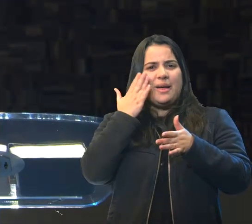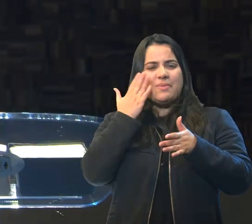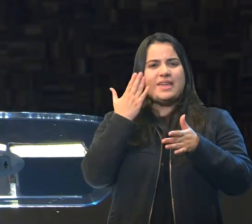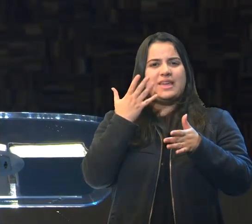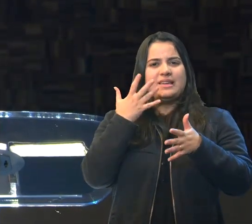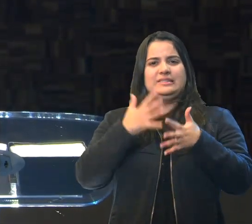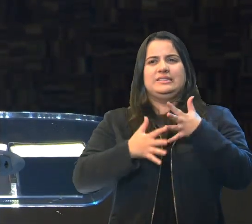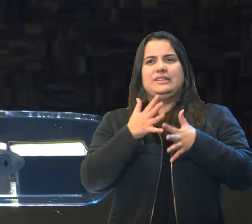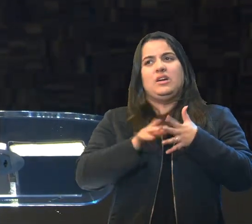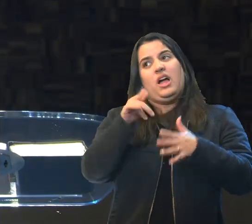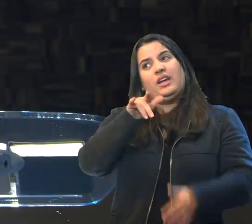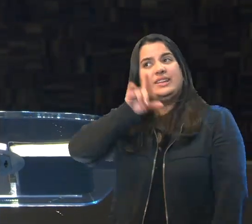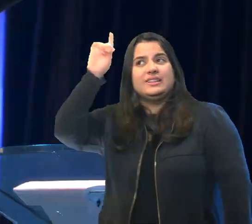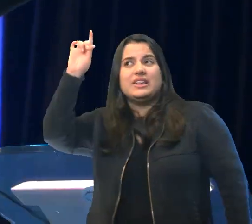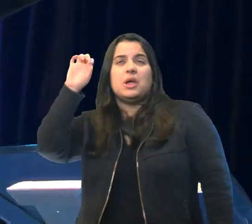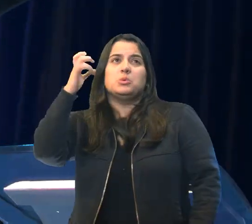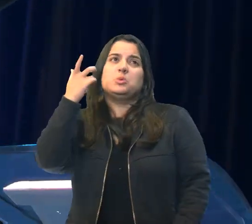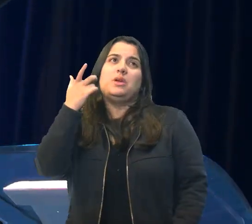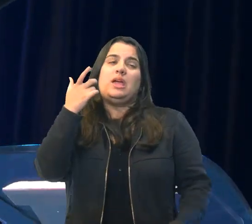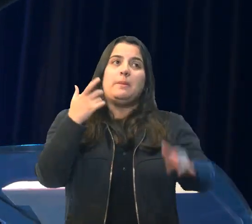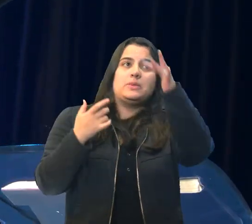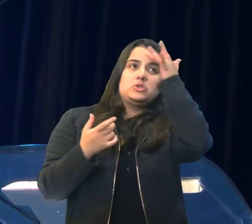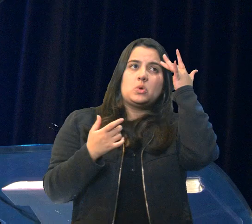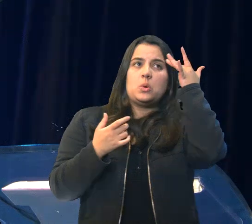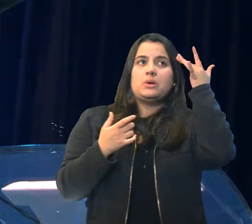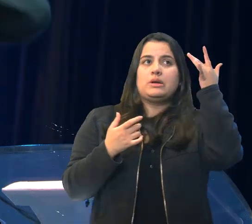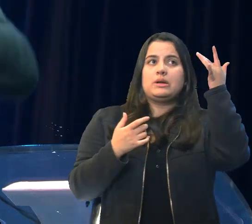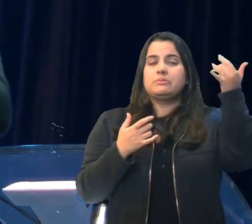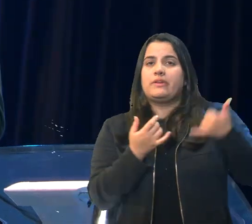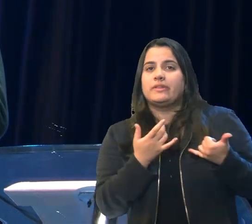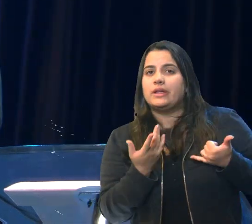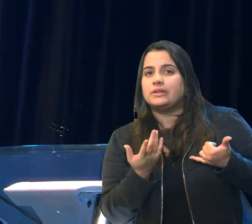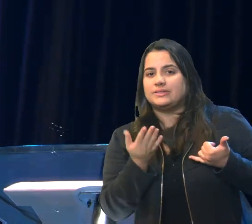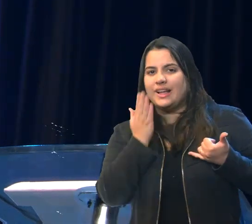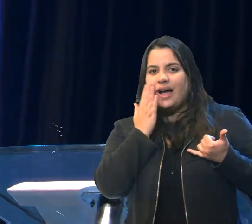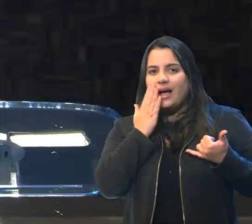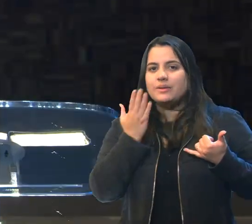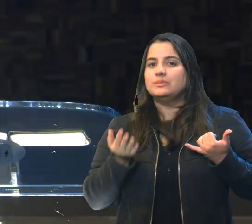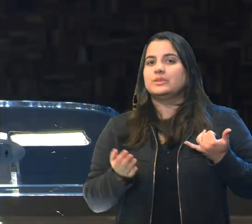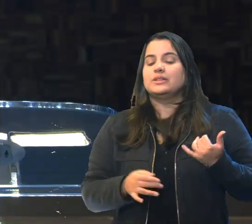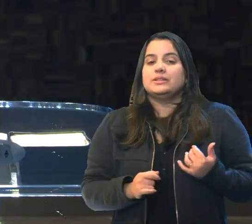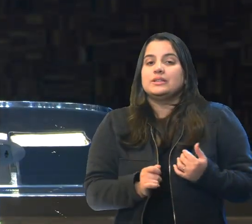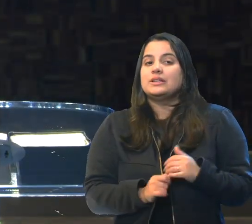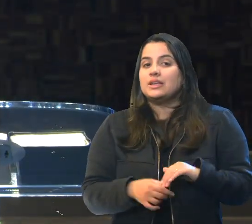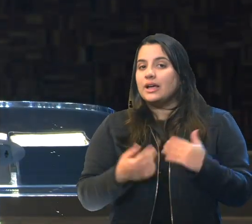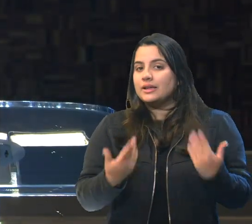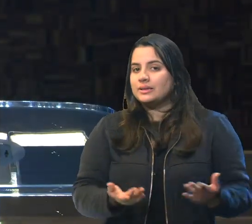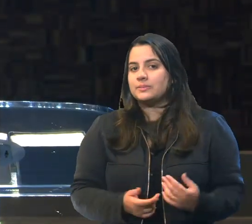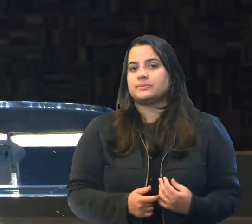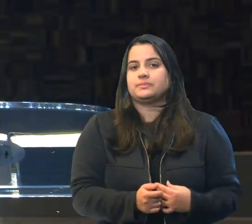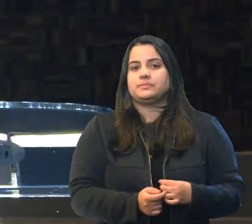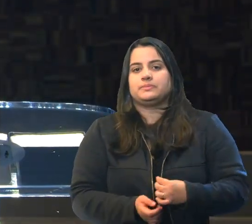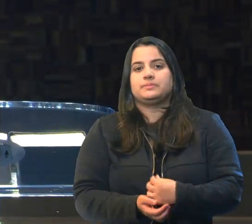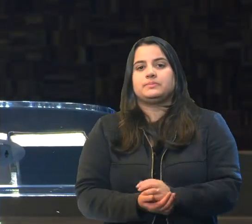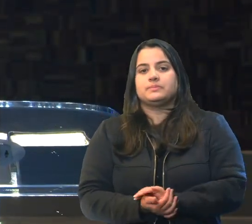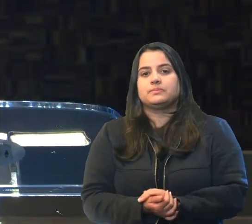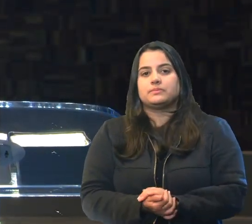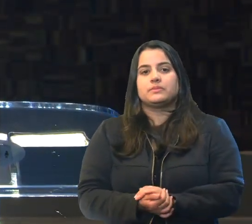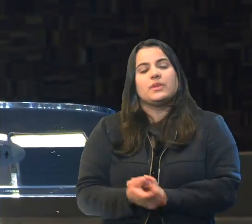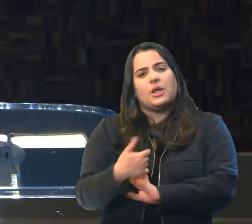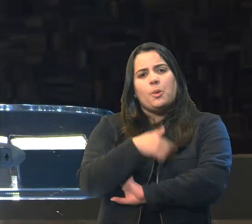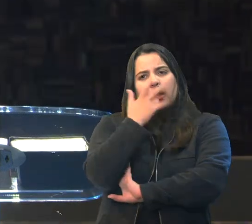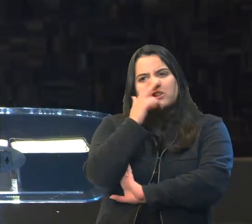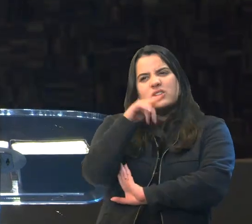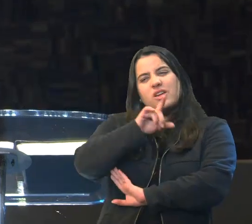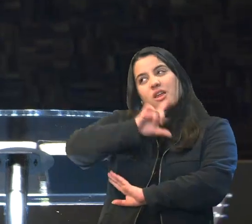É Deus falando ou é o podcast que eu ouvi? E aí, eu achei que era Deus,